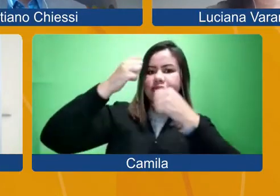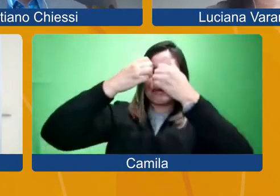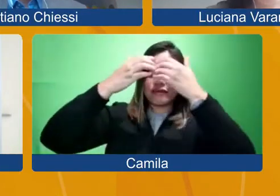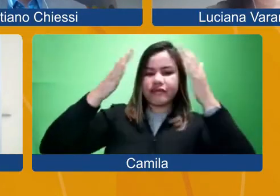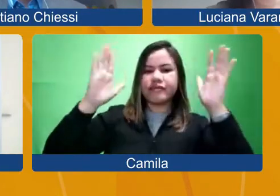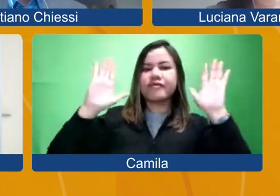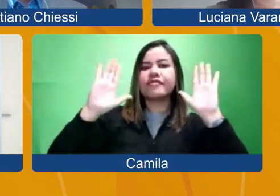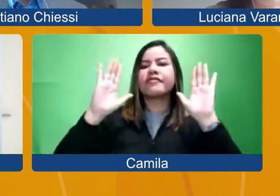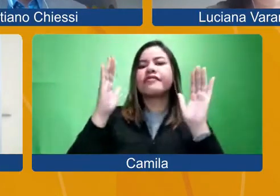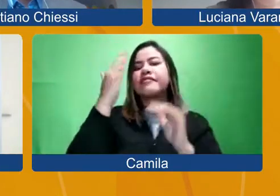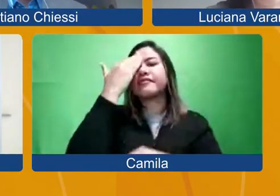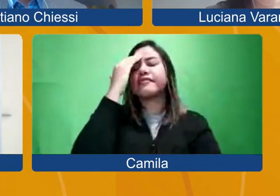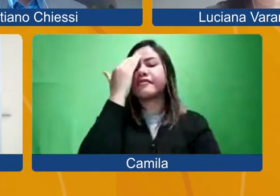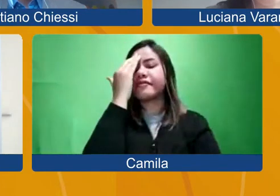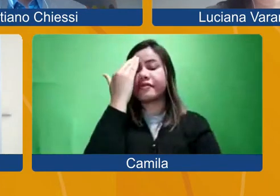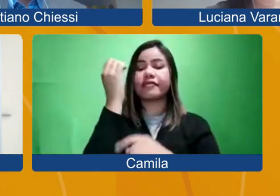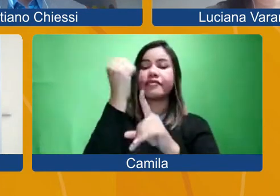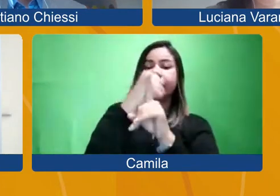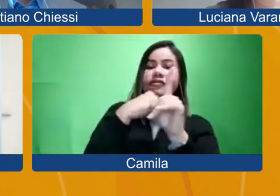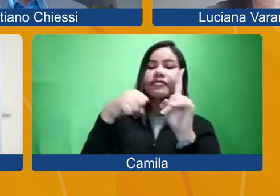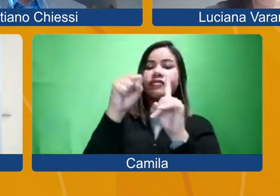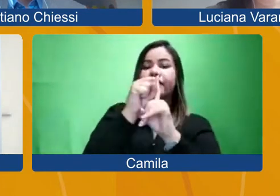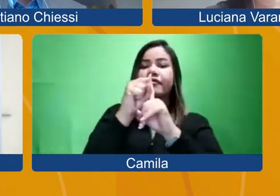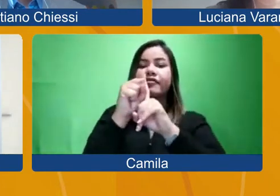significa para a sociedade contemporânea